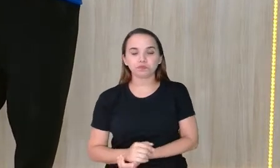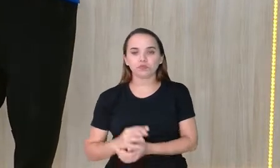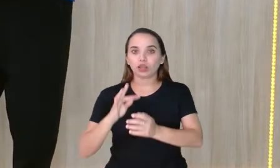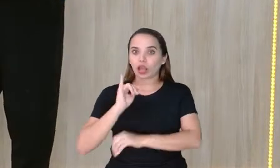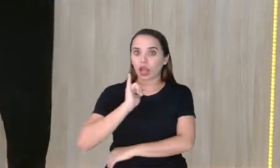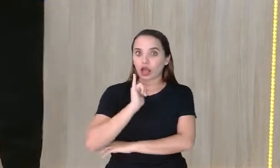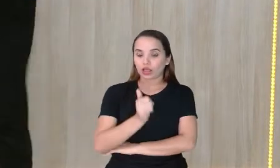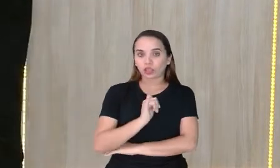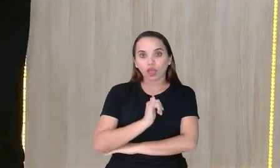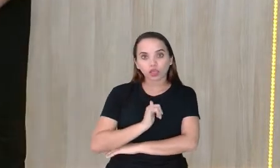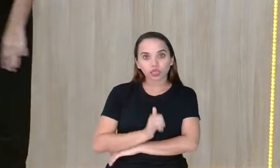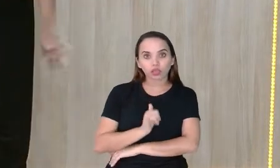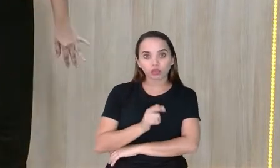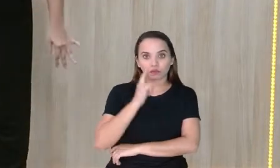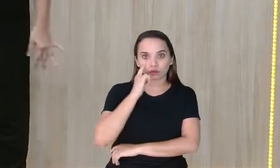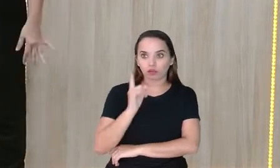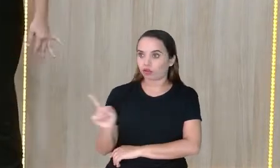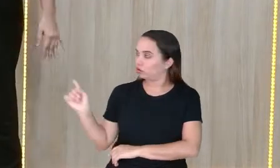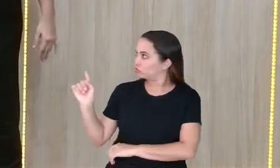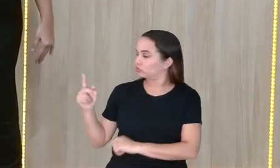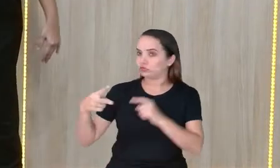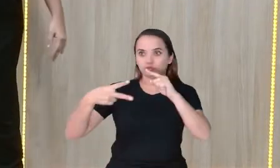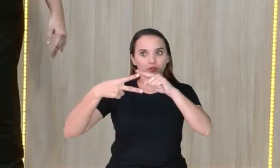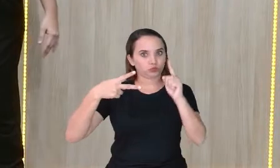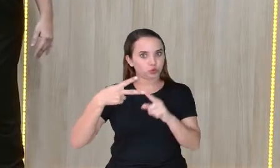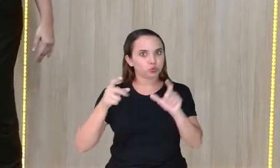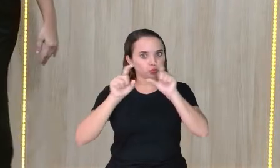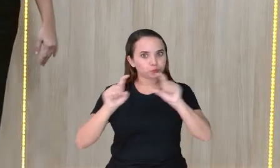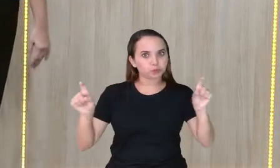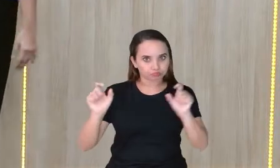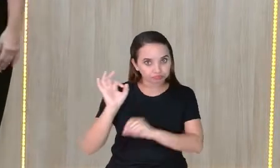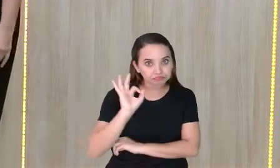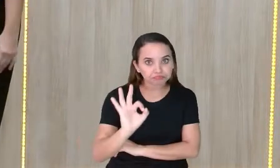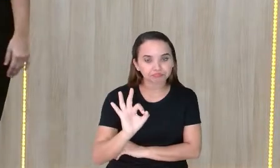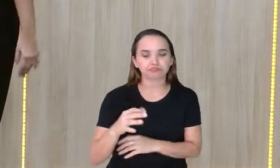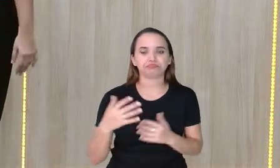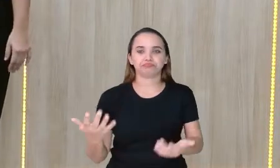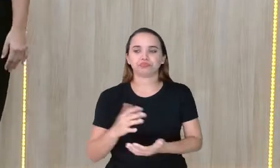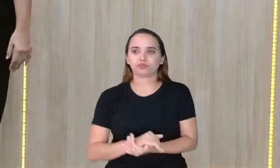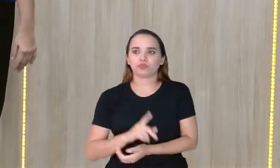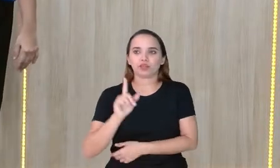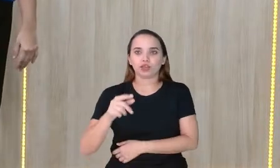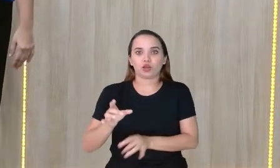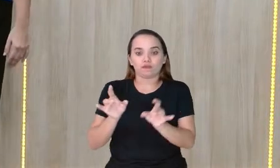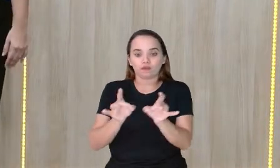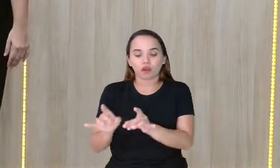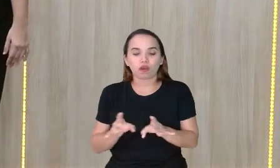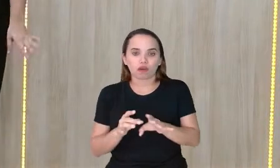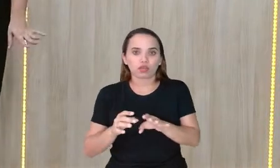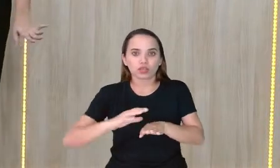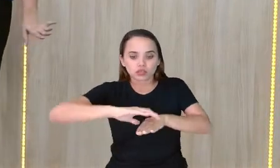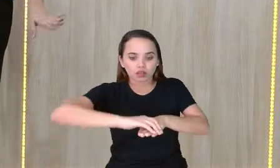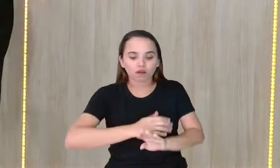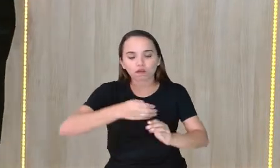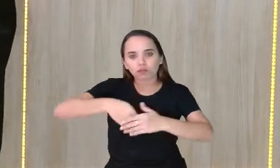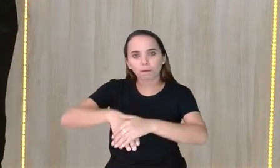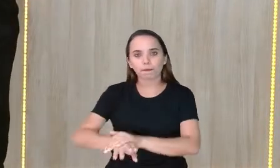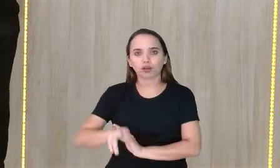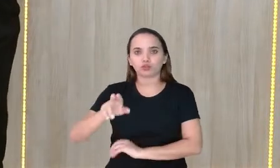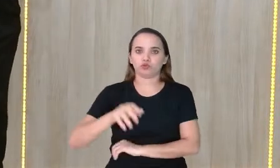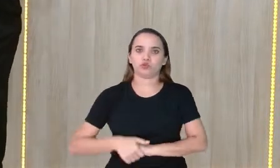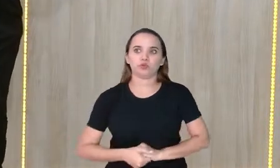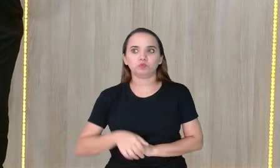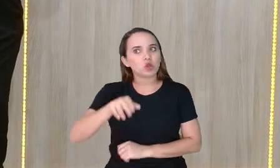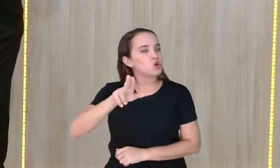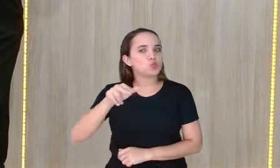dele são essas duas orações, tá? Vende-se um par de sapatos nunca usados.